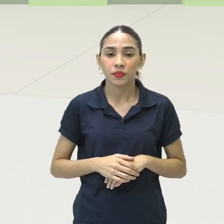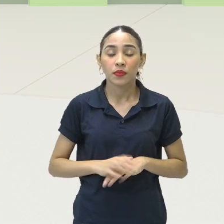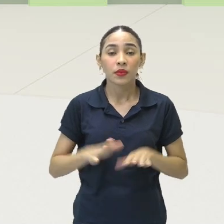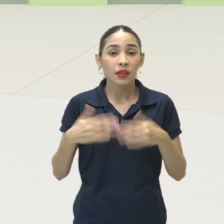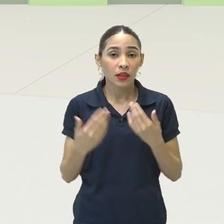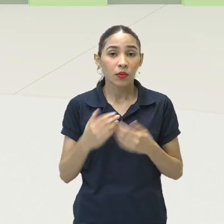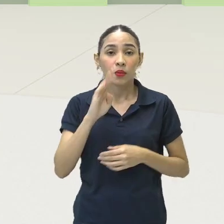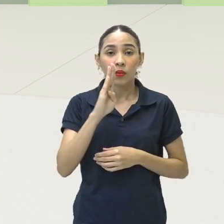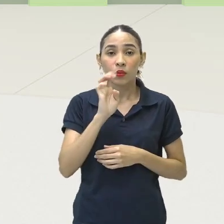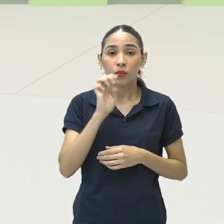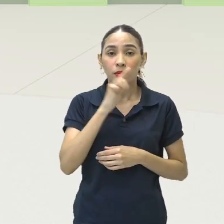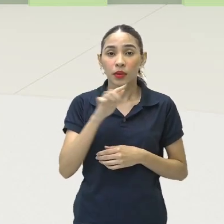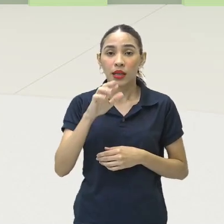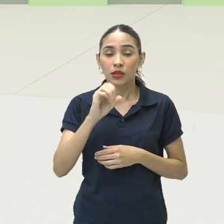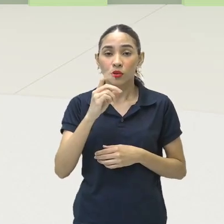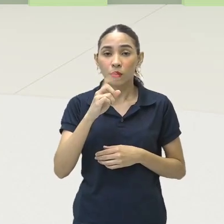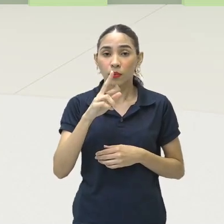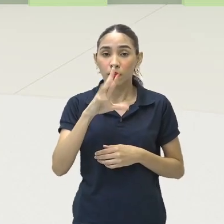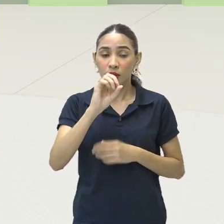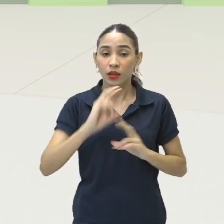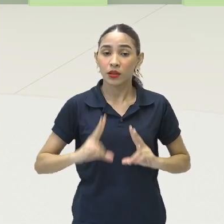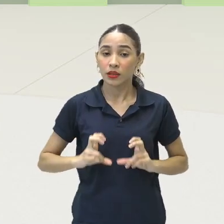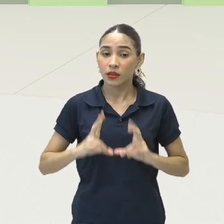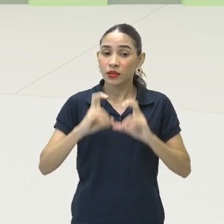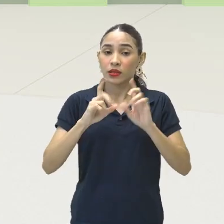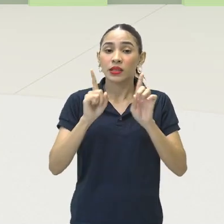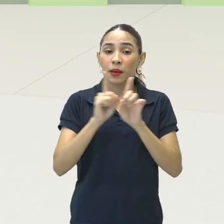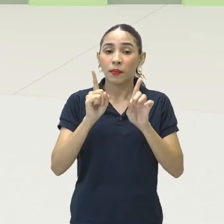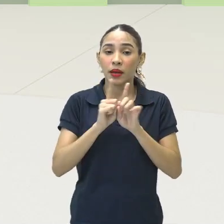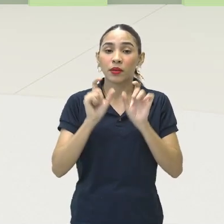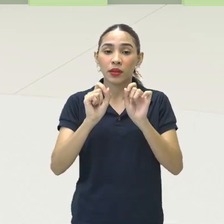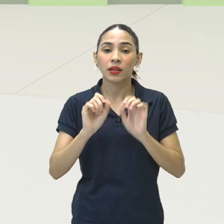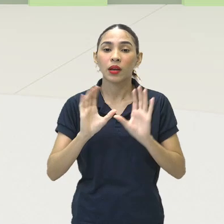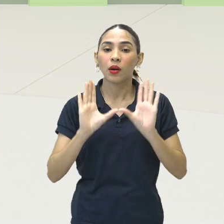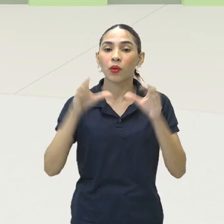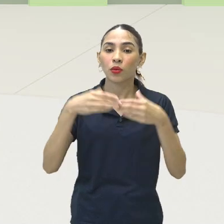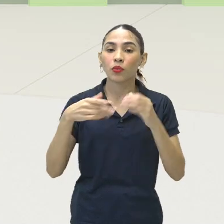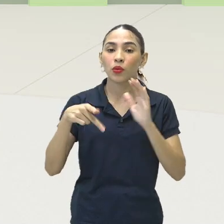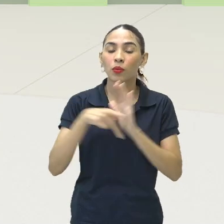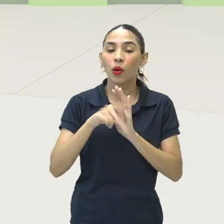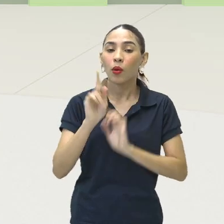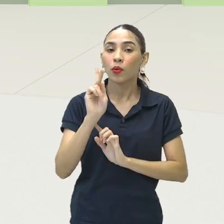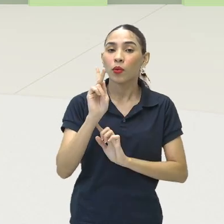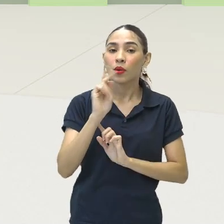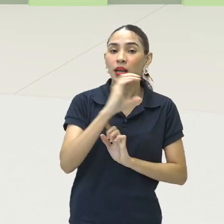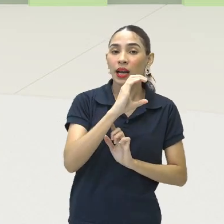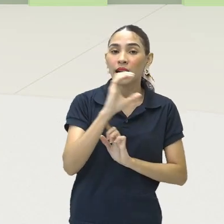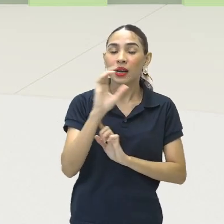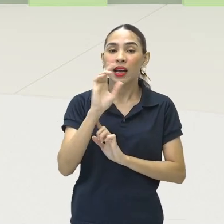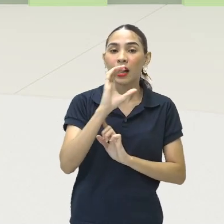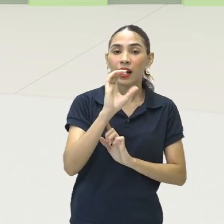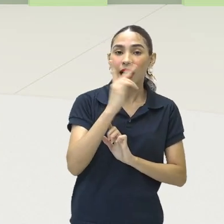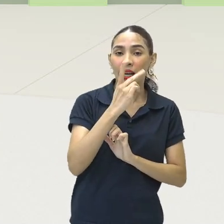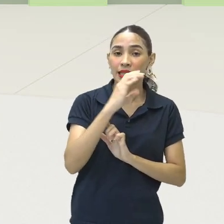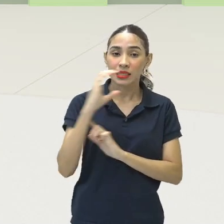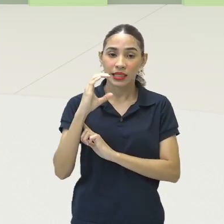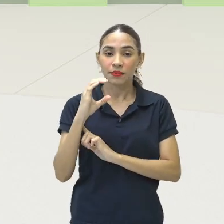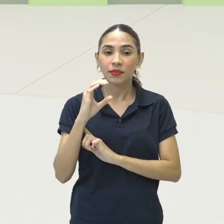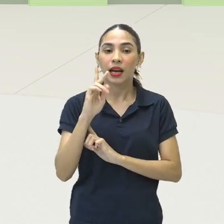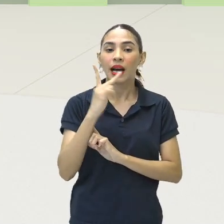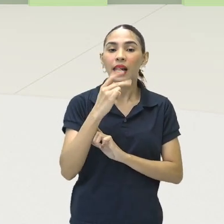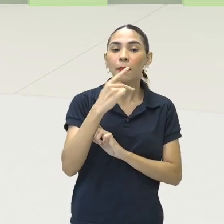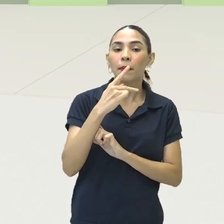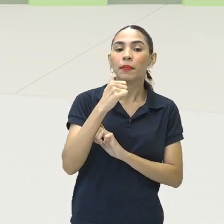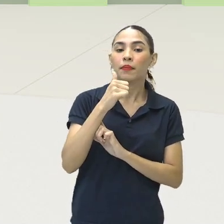Então, o benzopireno, ele é potencialmente cancerígeno, pertencente à classe dos hidrocarbonetos chamados de HPAs, que são